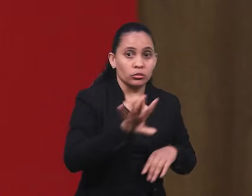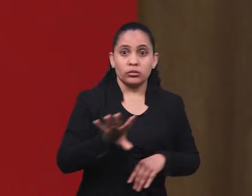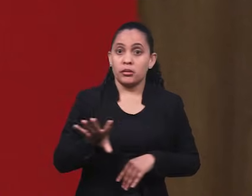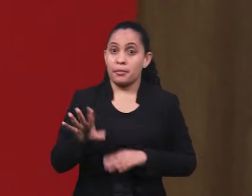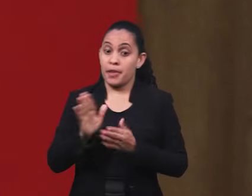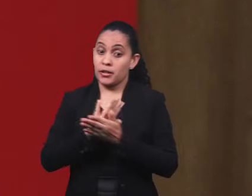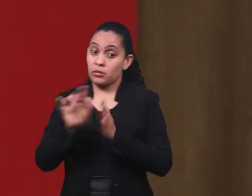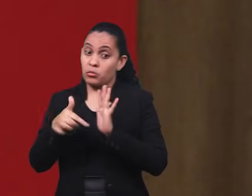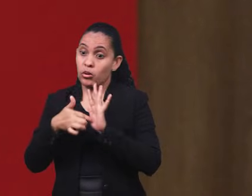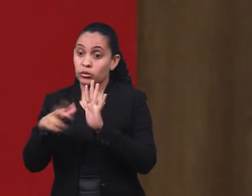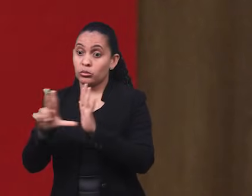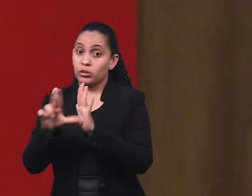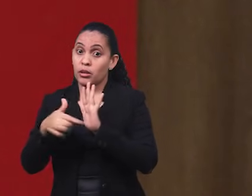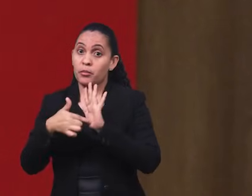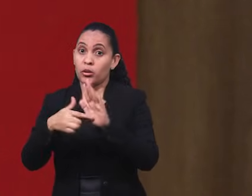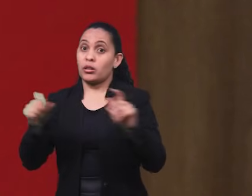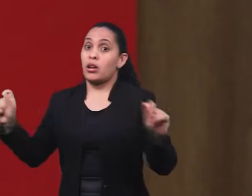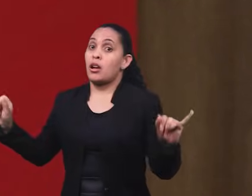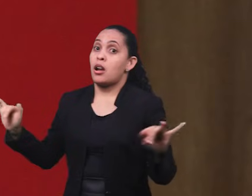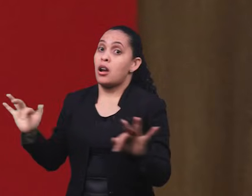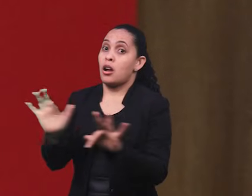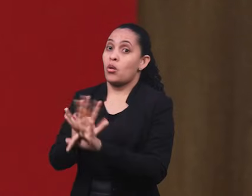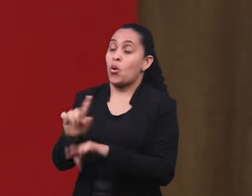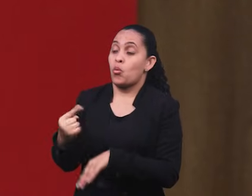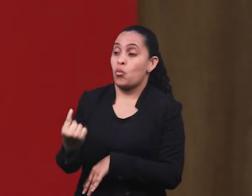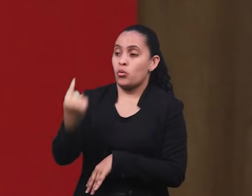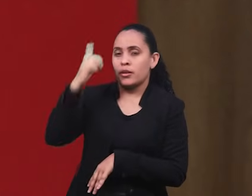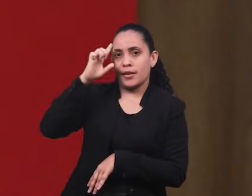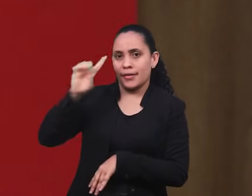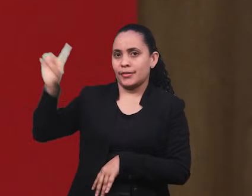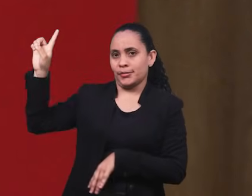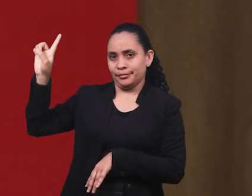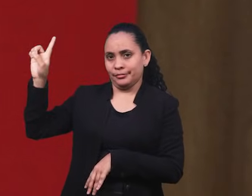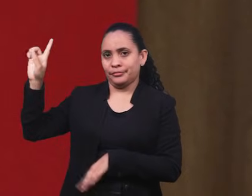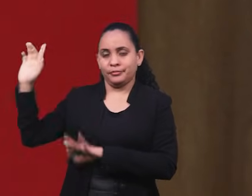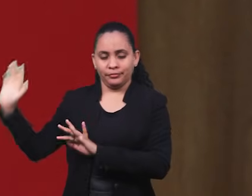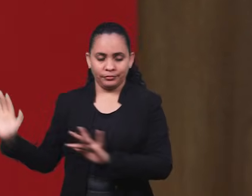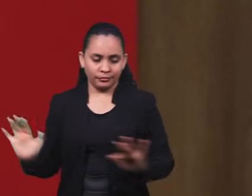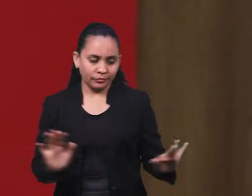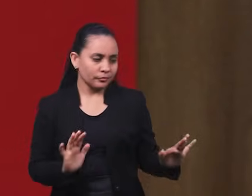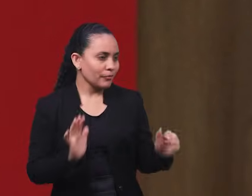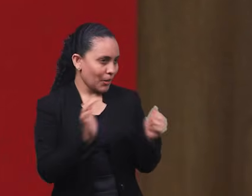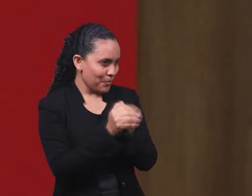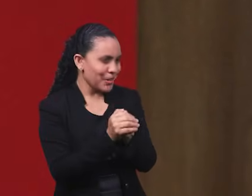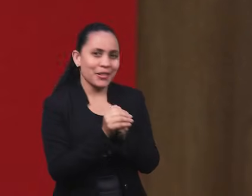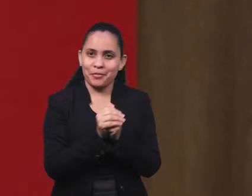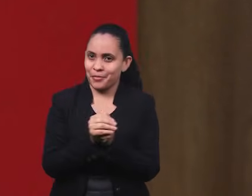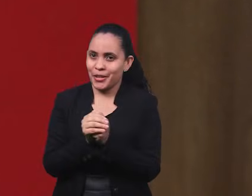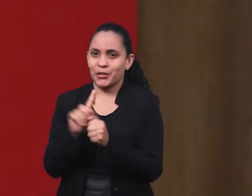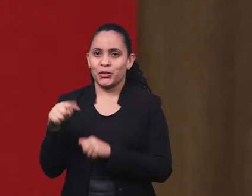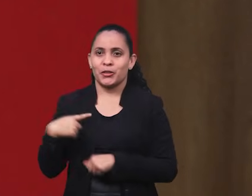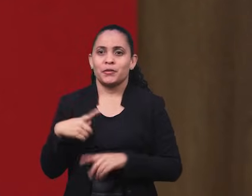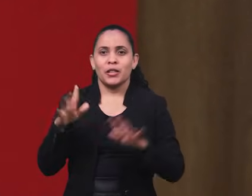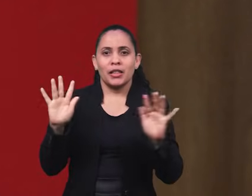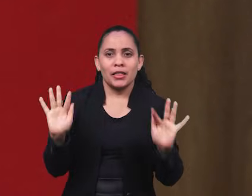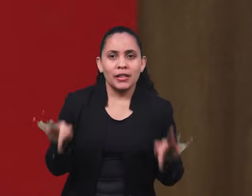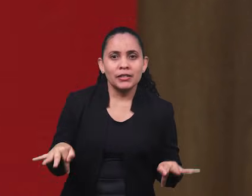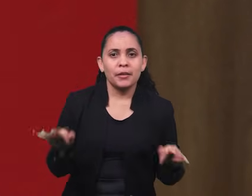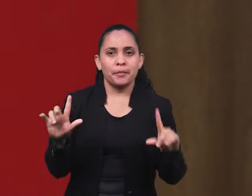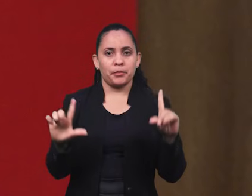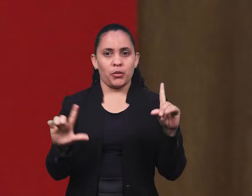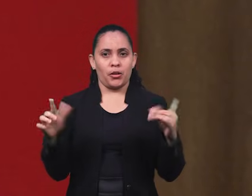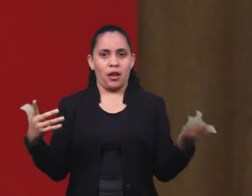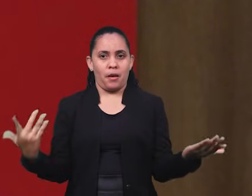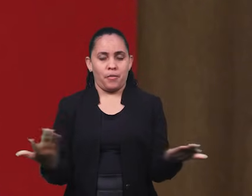Deus, toda a glória pertence unicamente a Deus. Amém. Amém? Então Amém. nós fechamos aqui